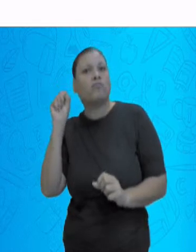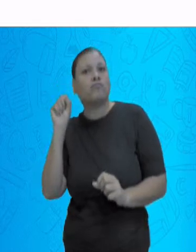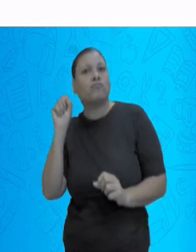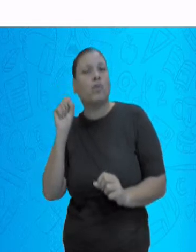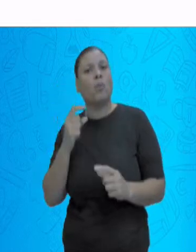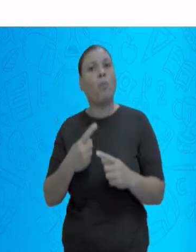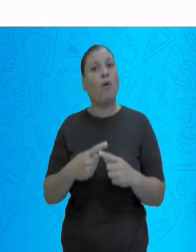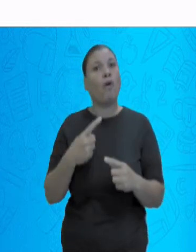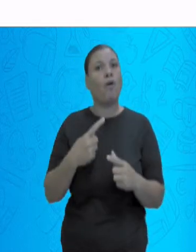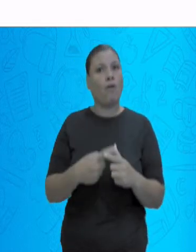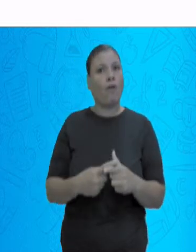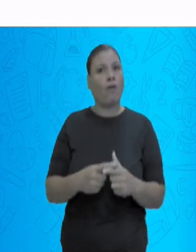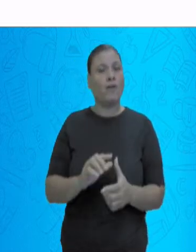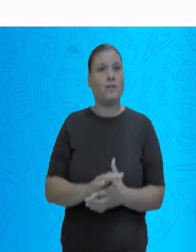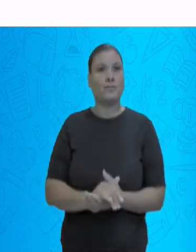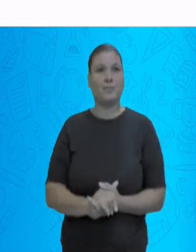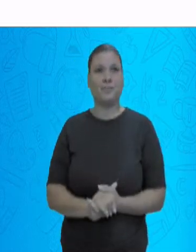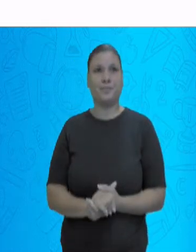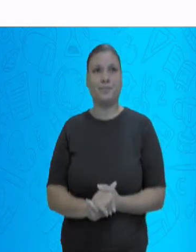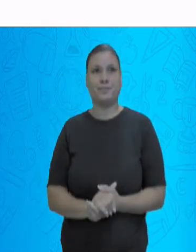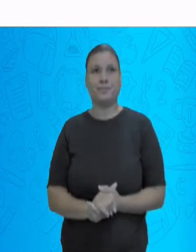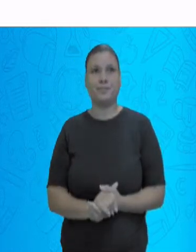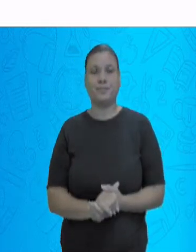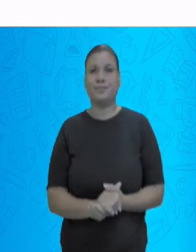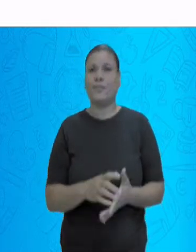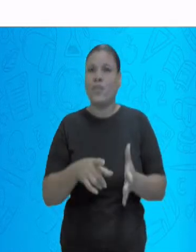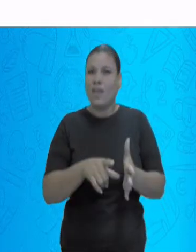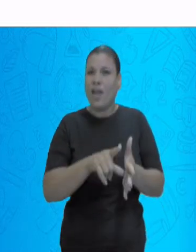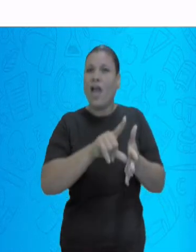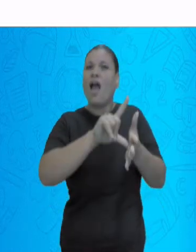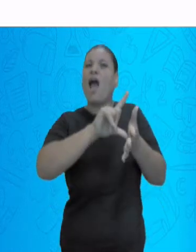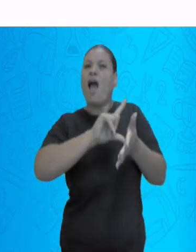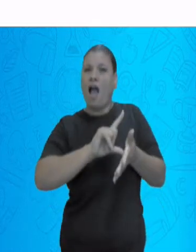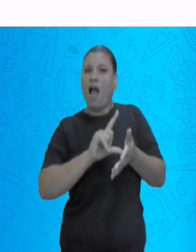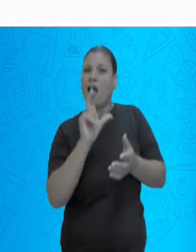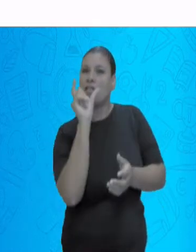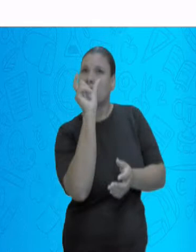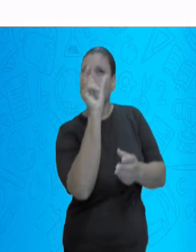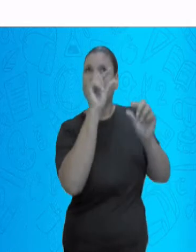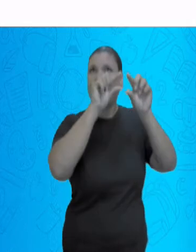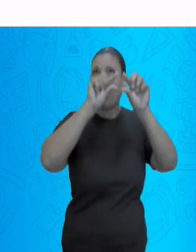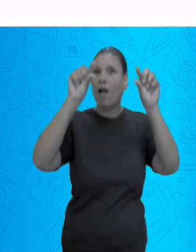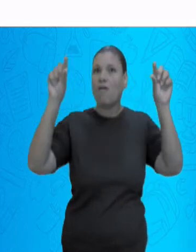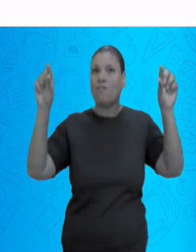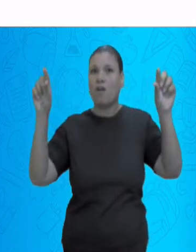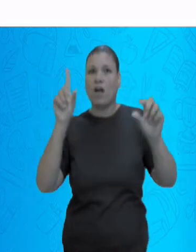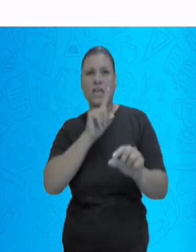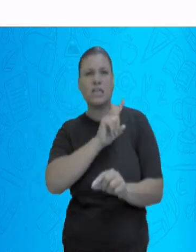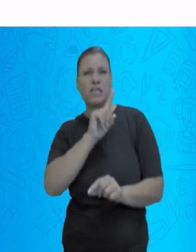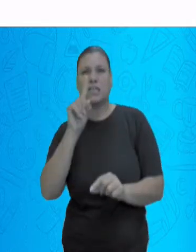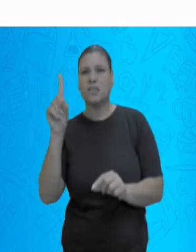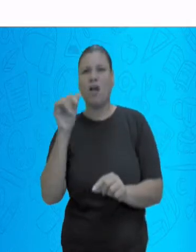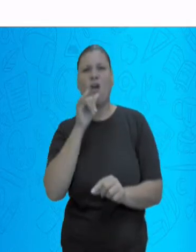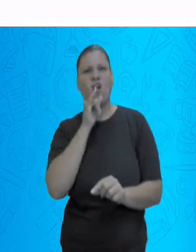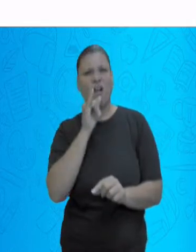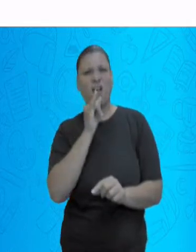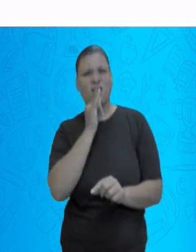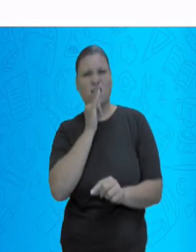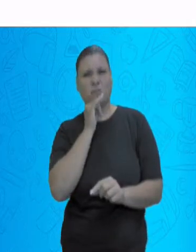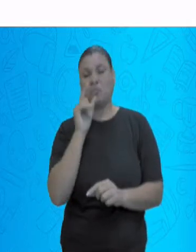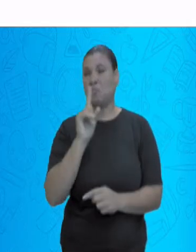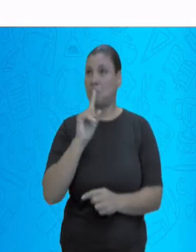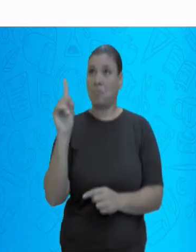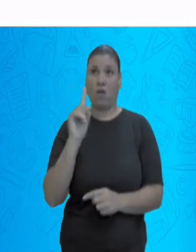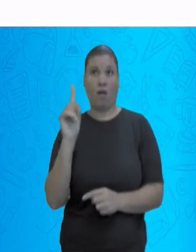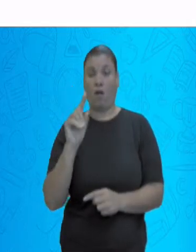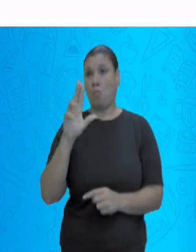antecedido por palavra negativa: não, nunca, nada, ninguém,